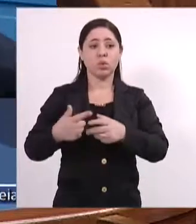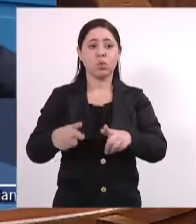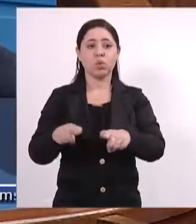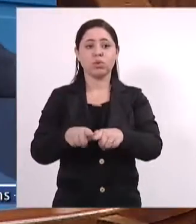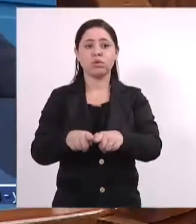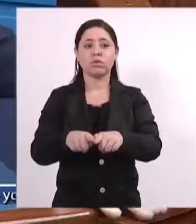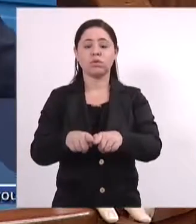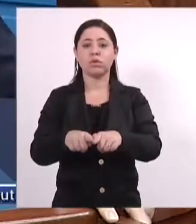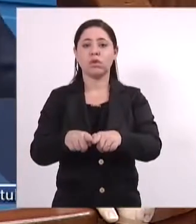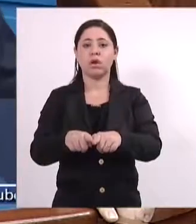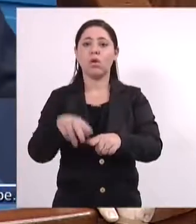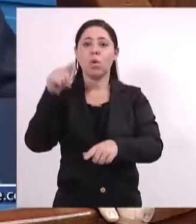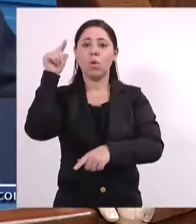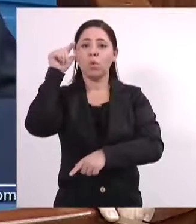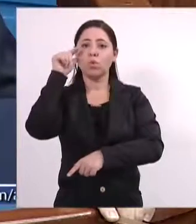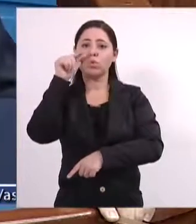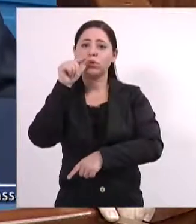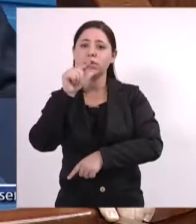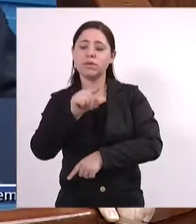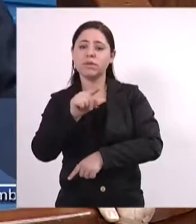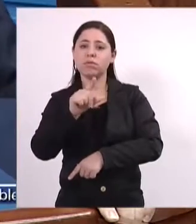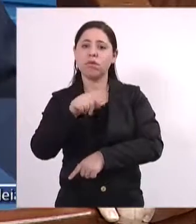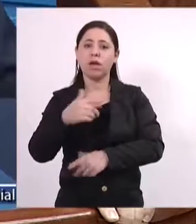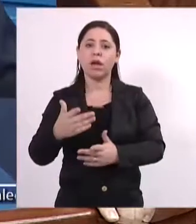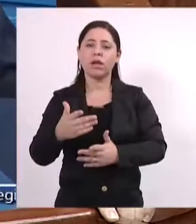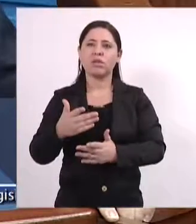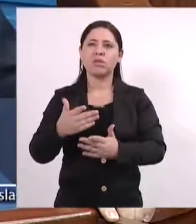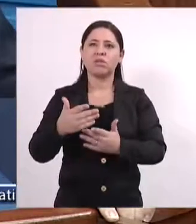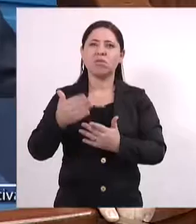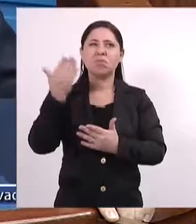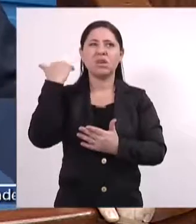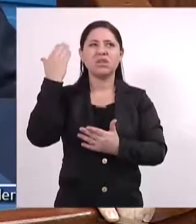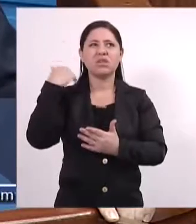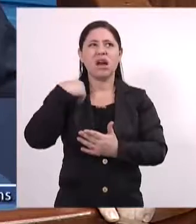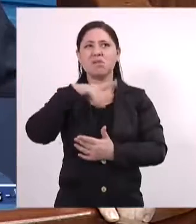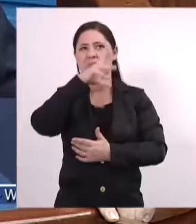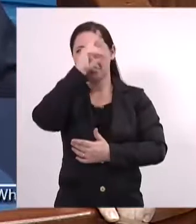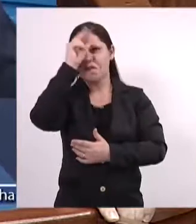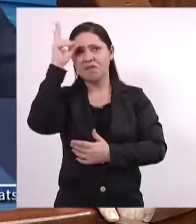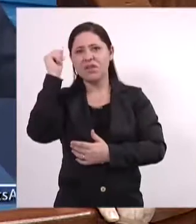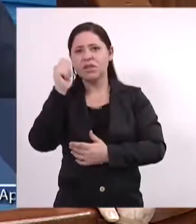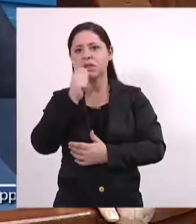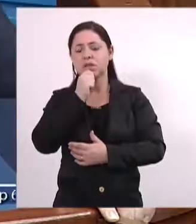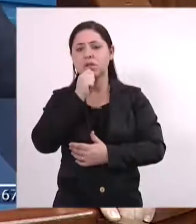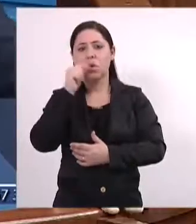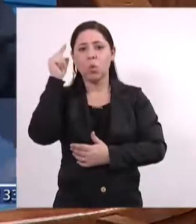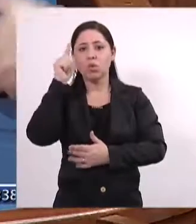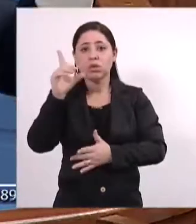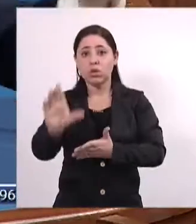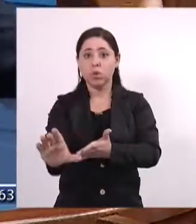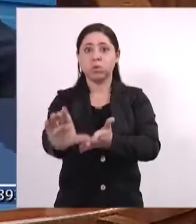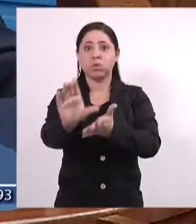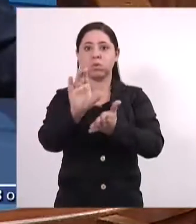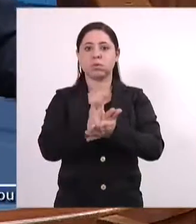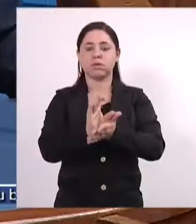consórcio, conseguimos, eu, na época ainda prefeito, conseguimos um recurso